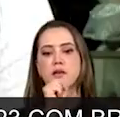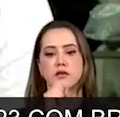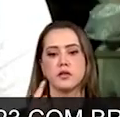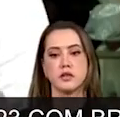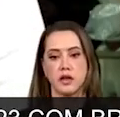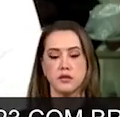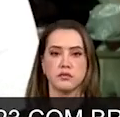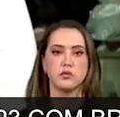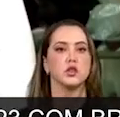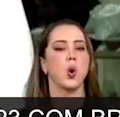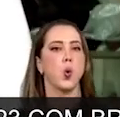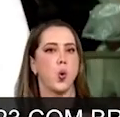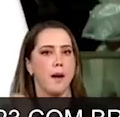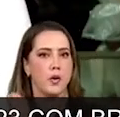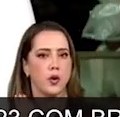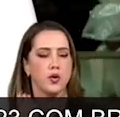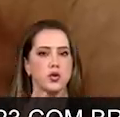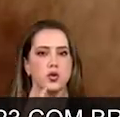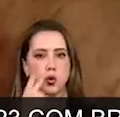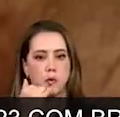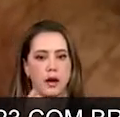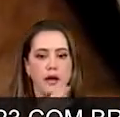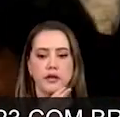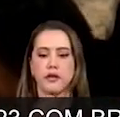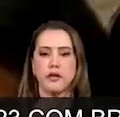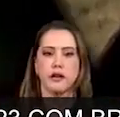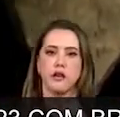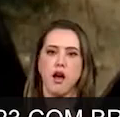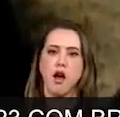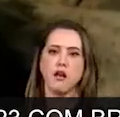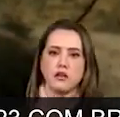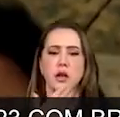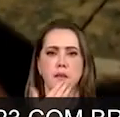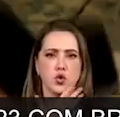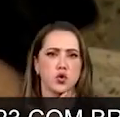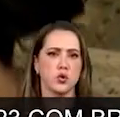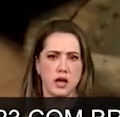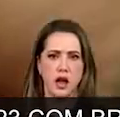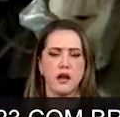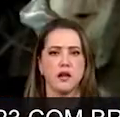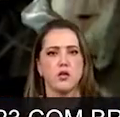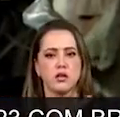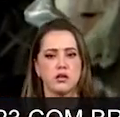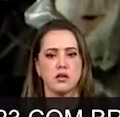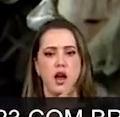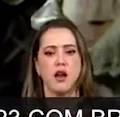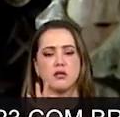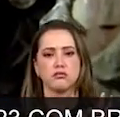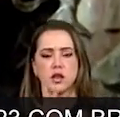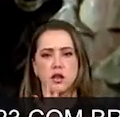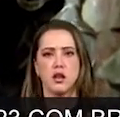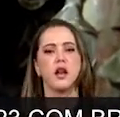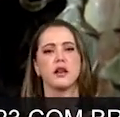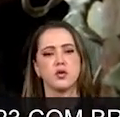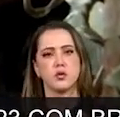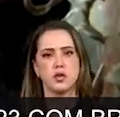Marcelo. Com a morte do pai há quase 30 anos, ele pediu demissão do emprego como designer gráfico e assumiu